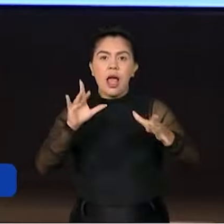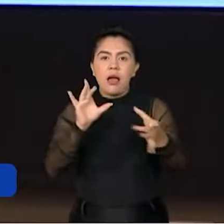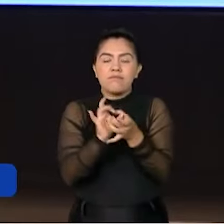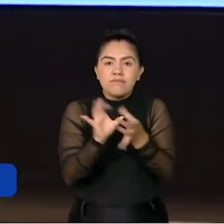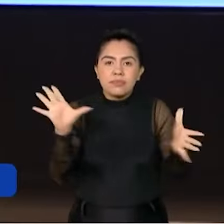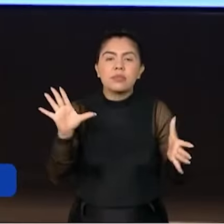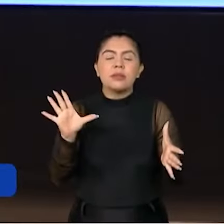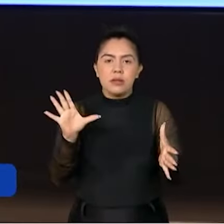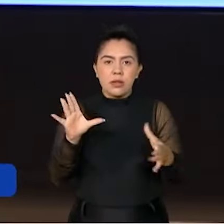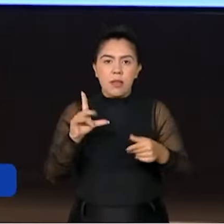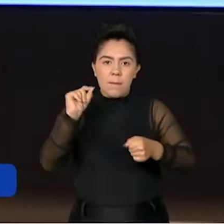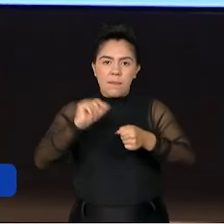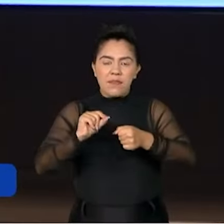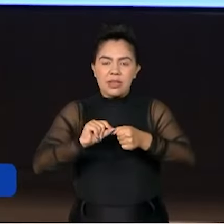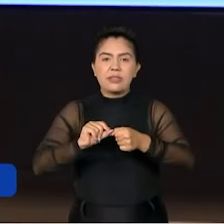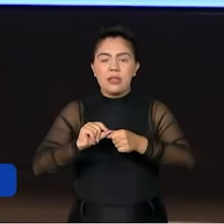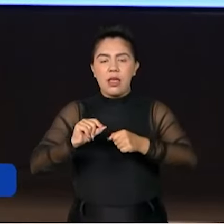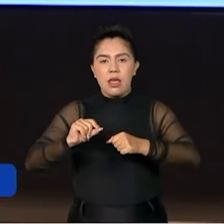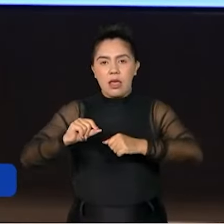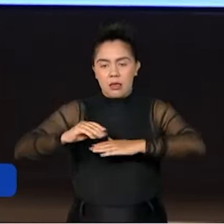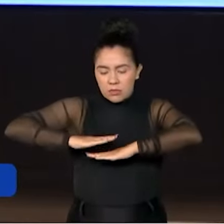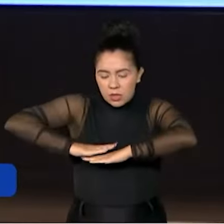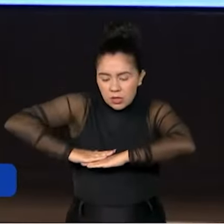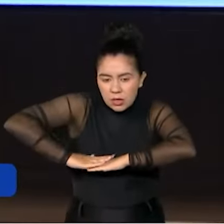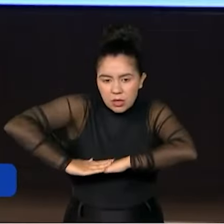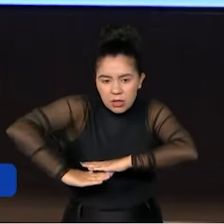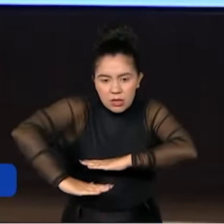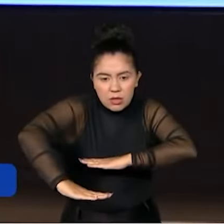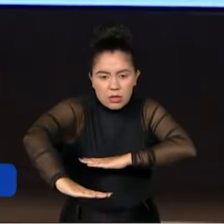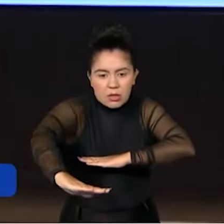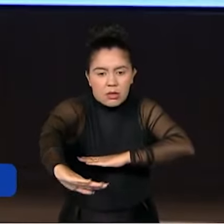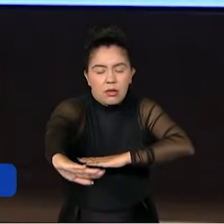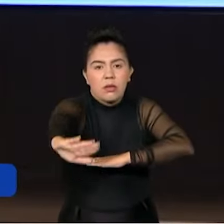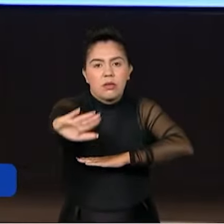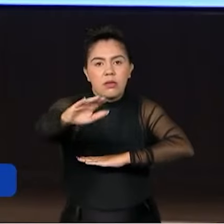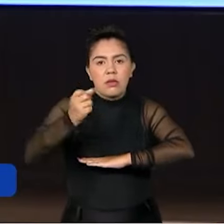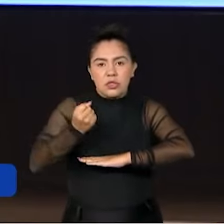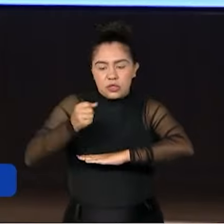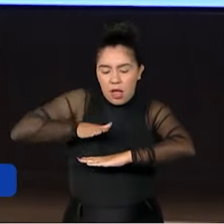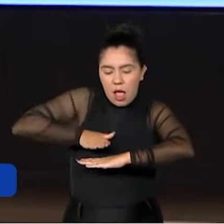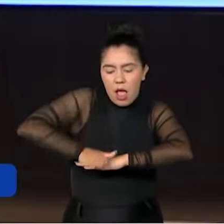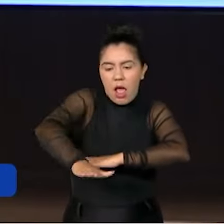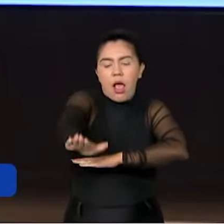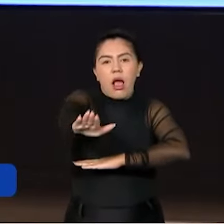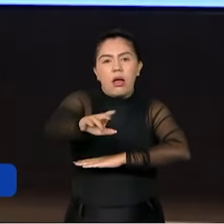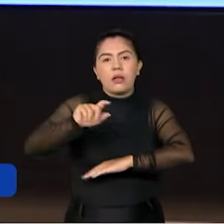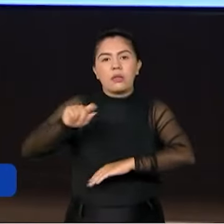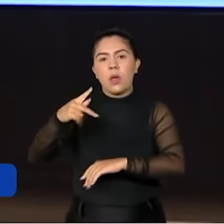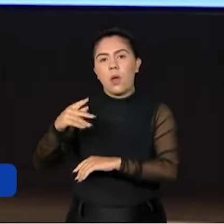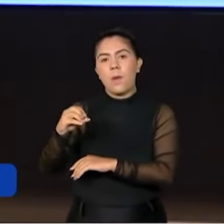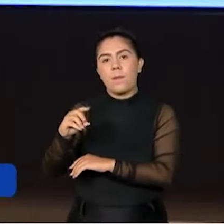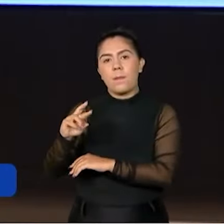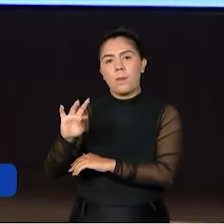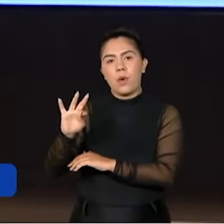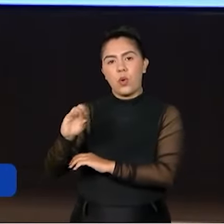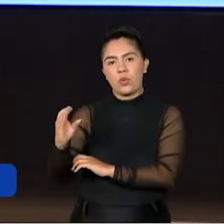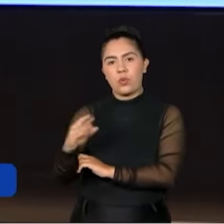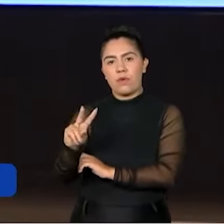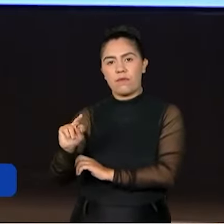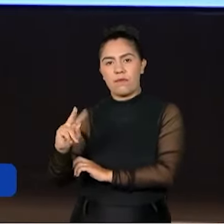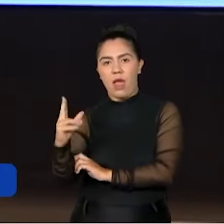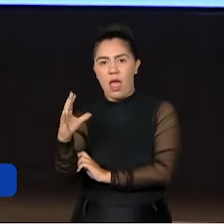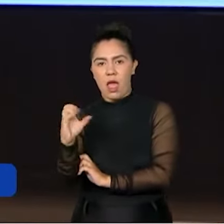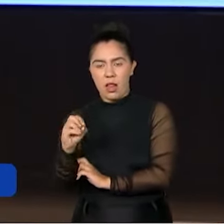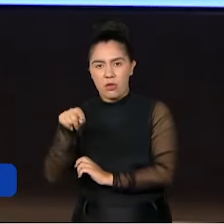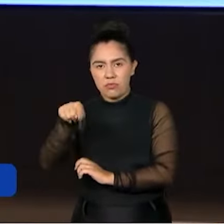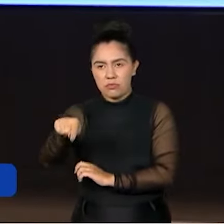fazer o asfaltamento do lado do estado, acho que de Porto Velho, é do Amazonas, agora não me lembro,